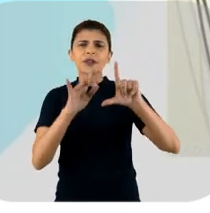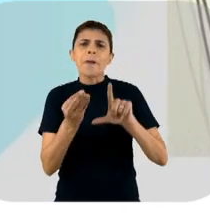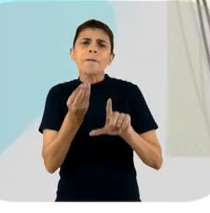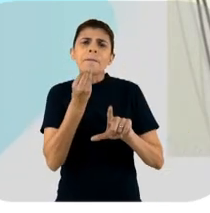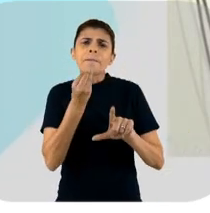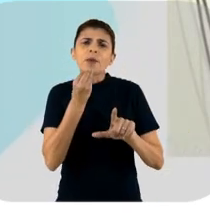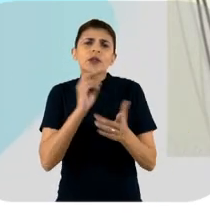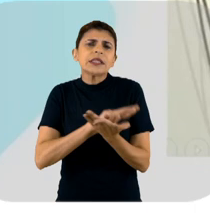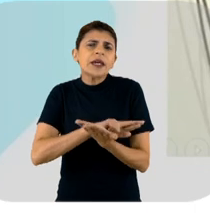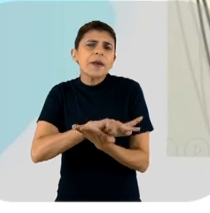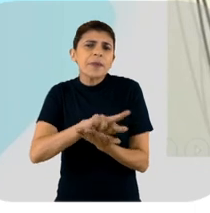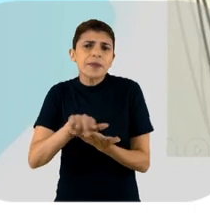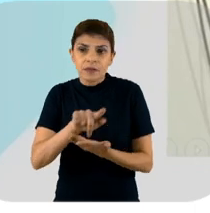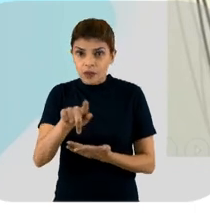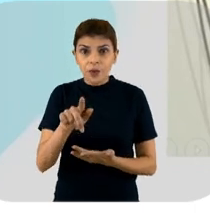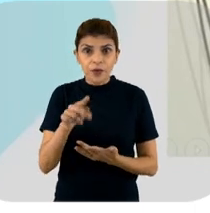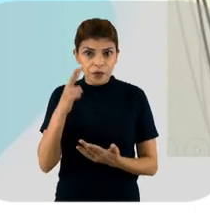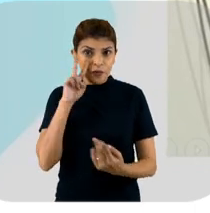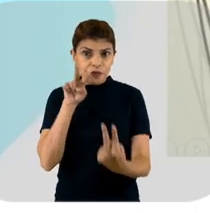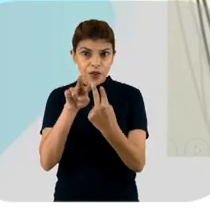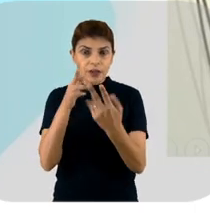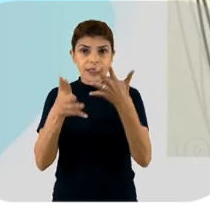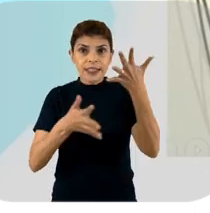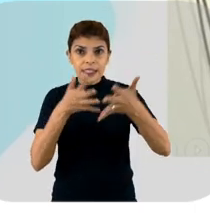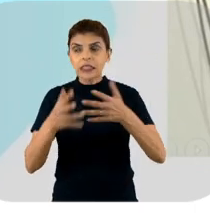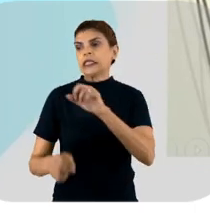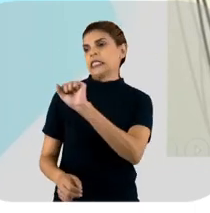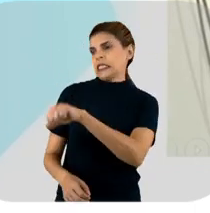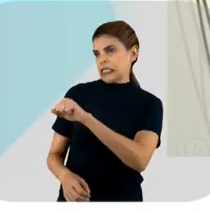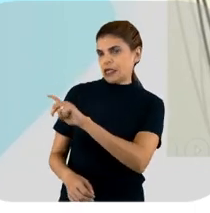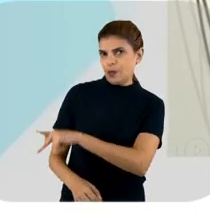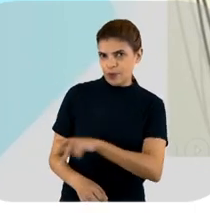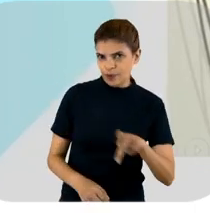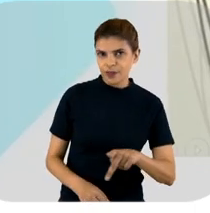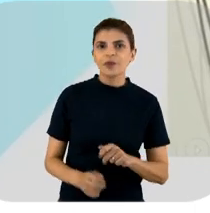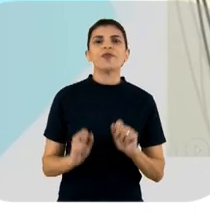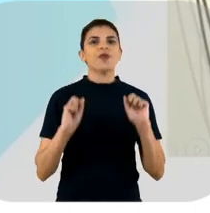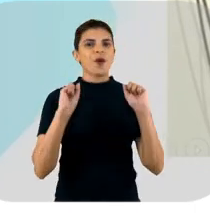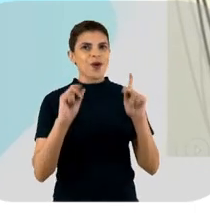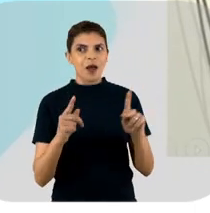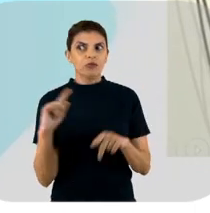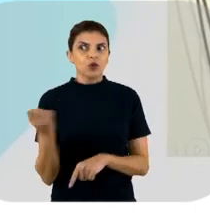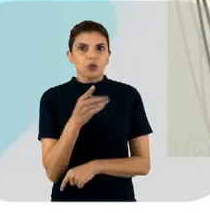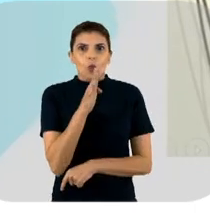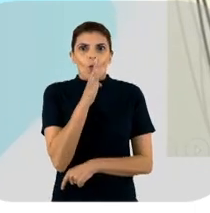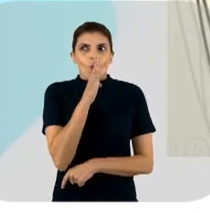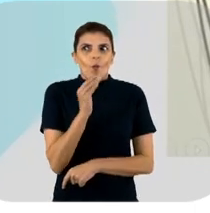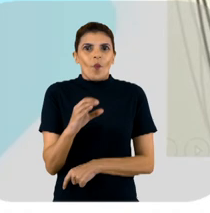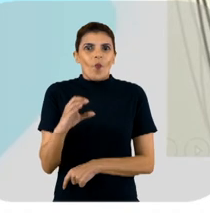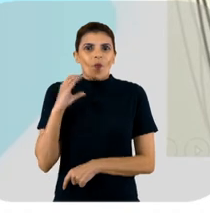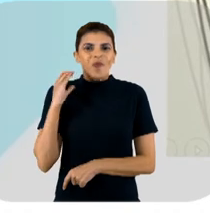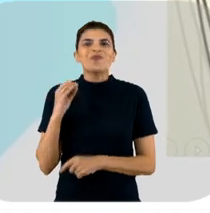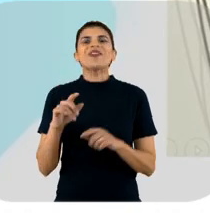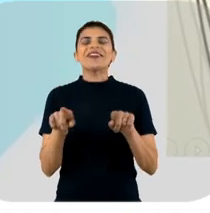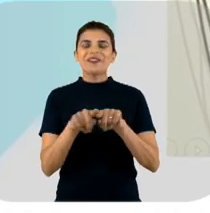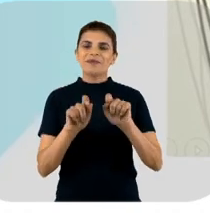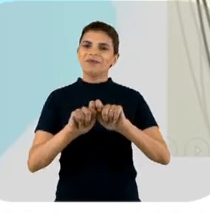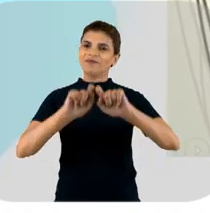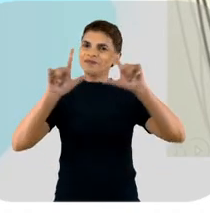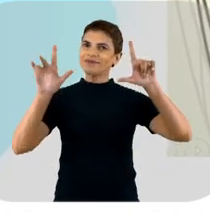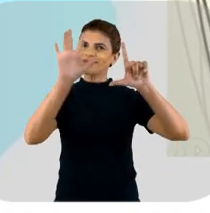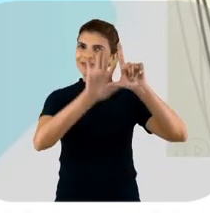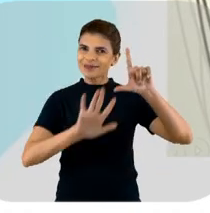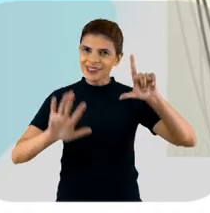muitas possibilidades. Estão me ouvindo? Sim, Alô? professor. Bom, porque eu ouço alguém falando, né?